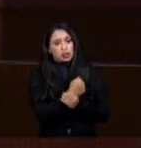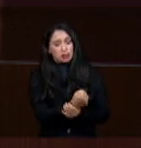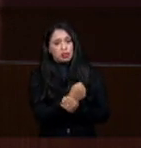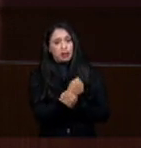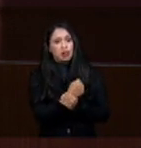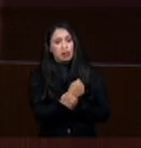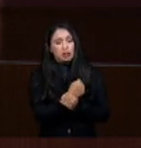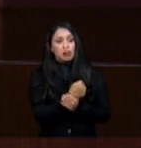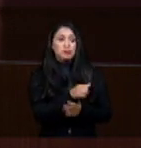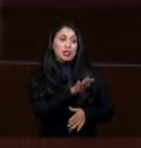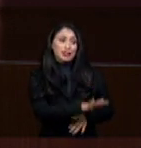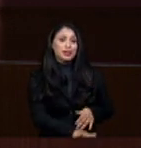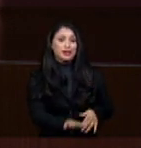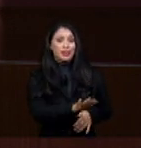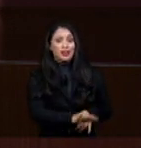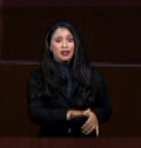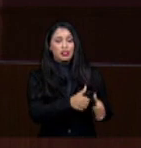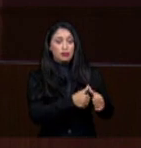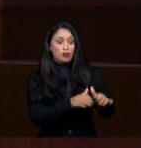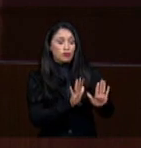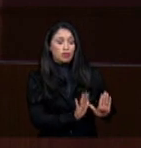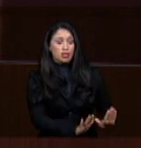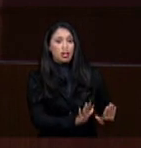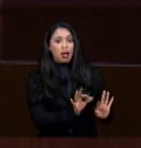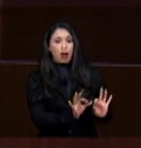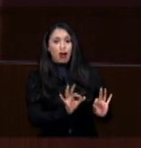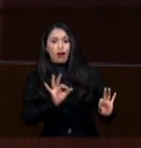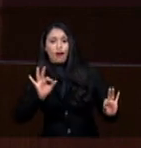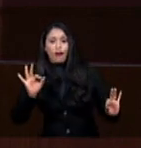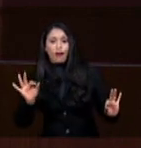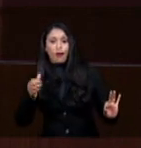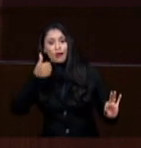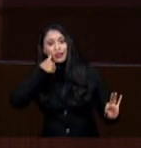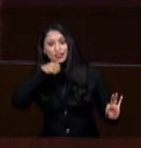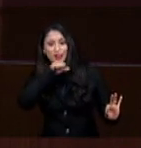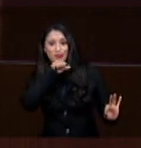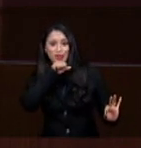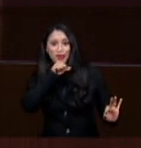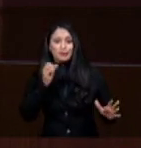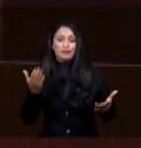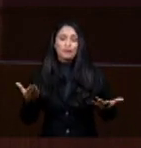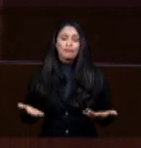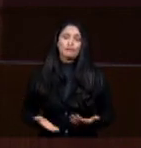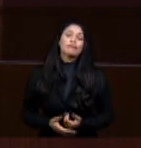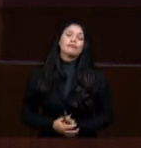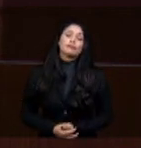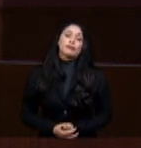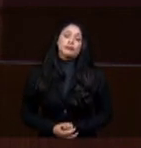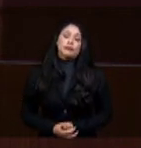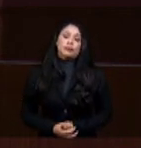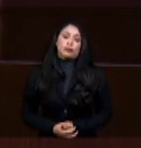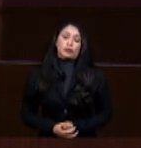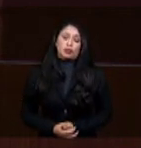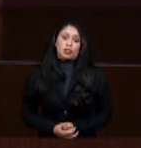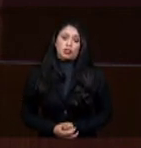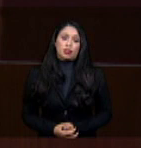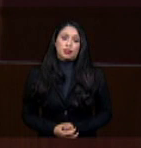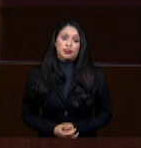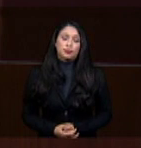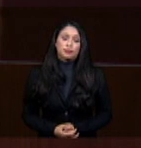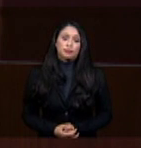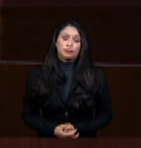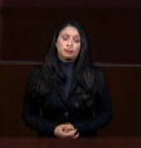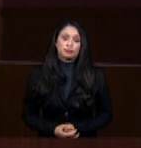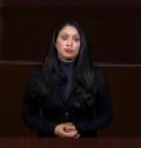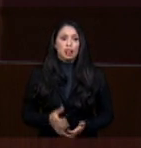essas crianças que ficaram a distantes das suas mães é no que diz respeito